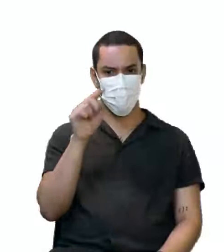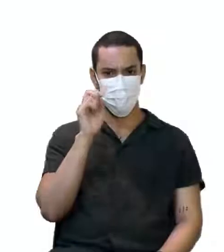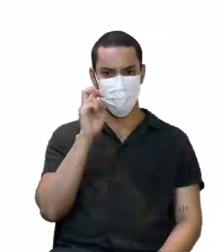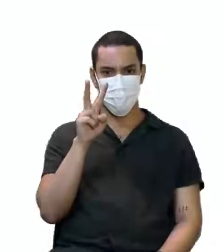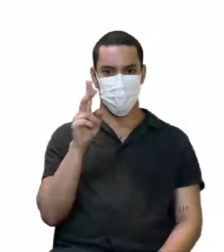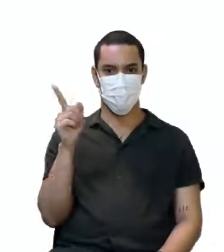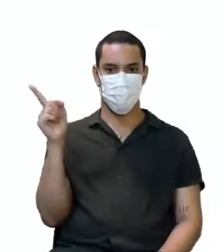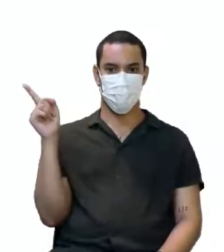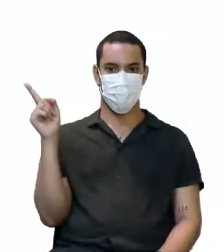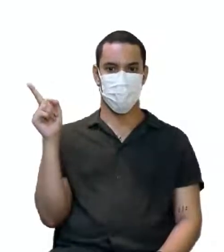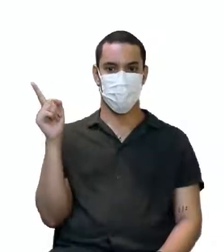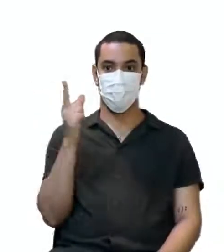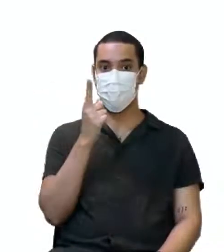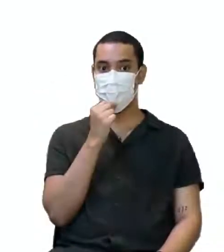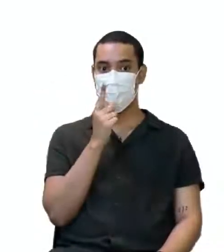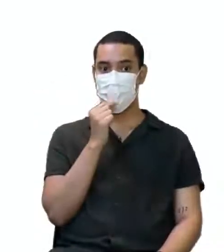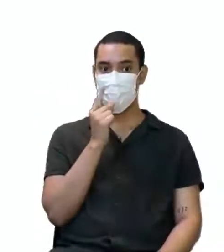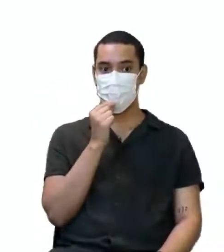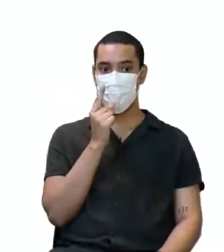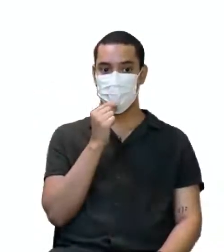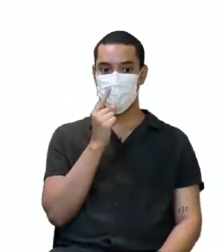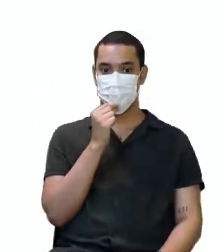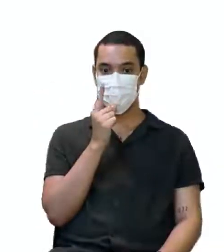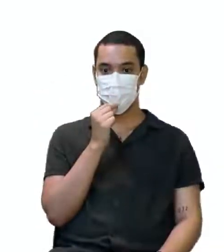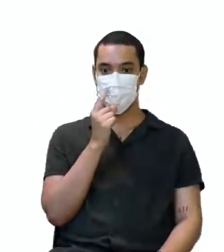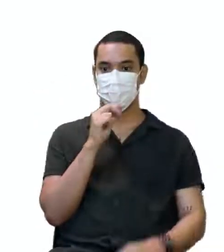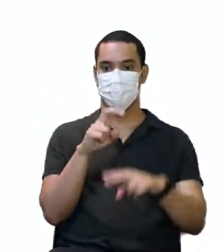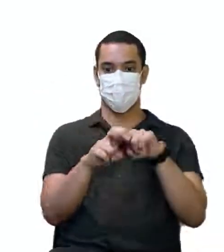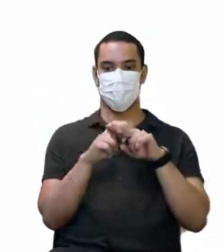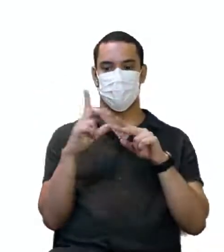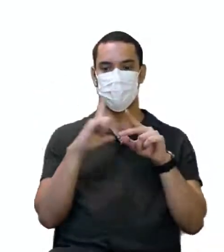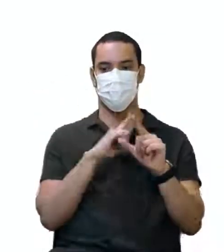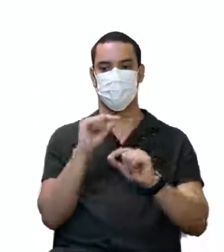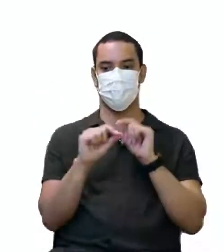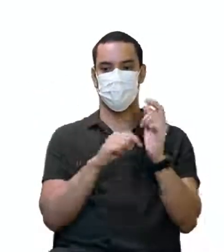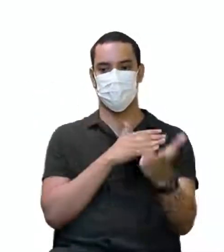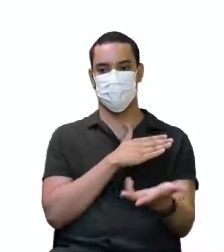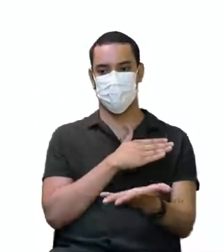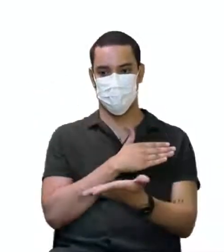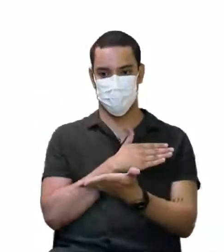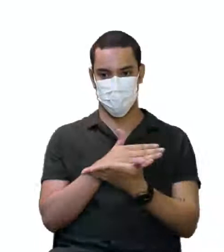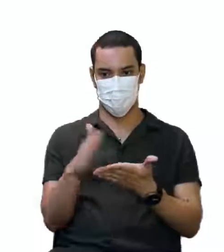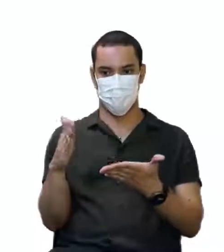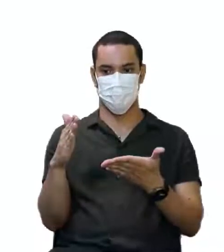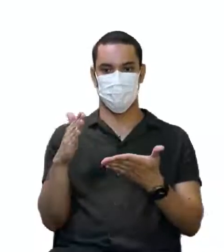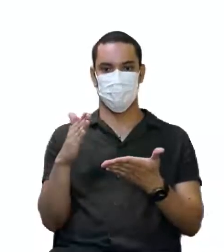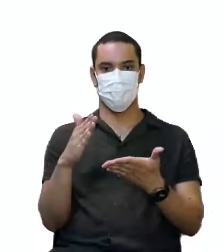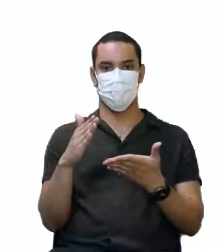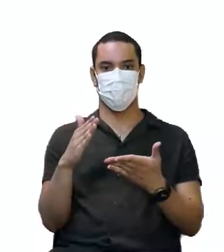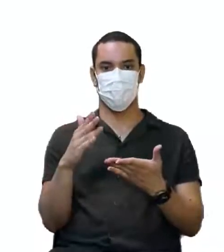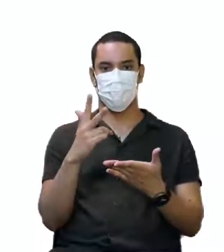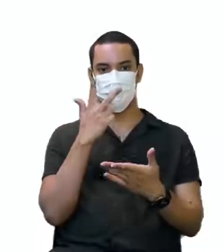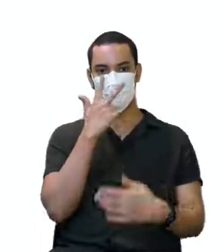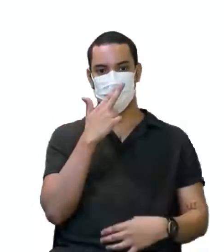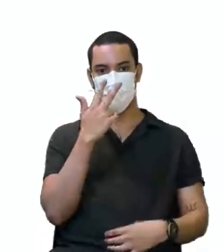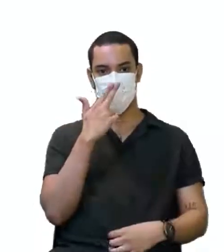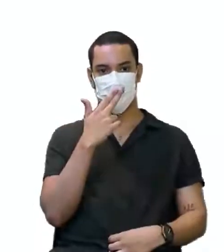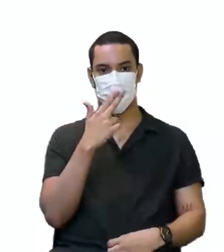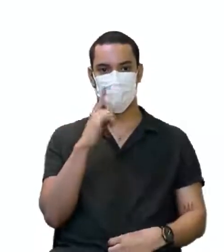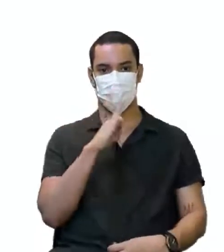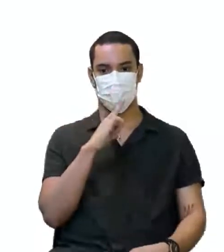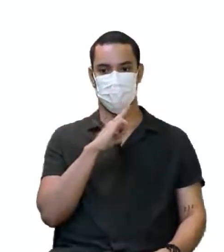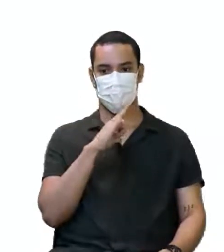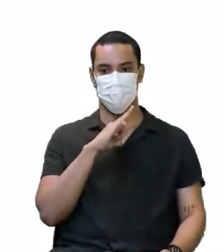ó? Água. Então, eles começaram a sair